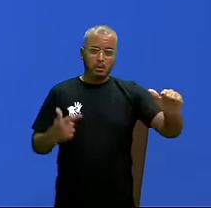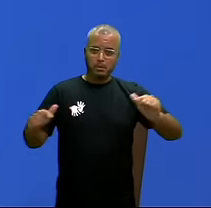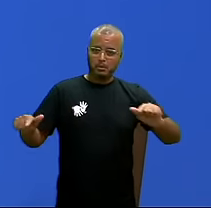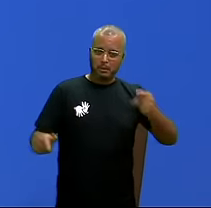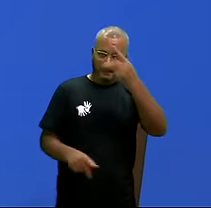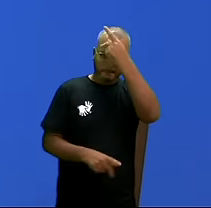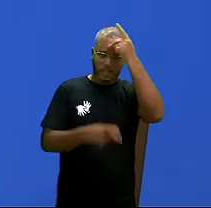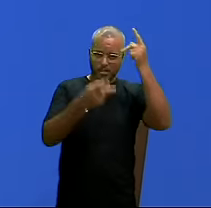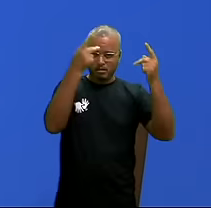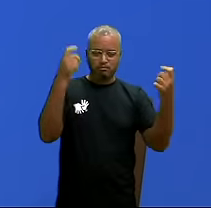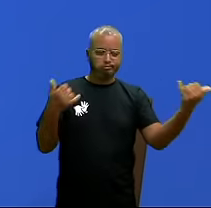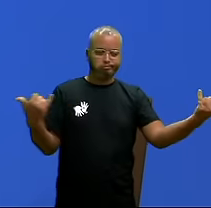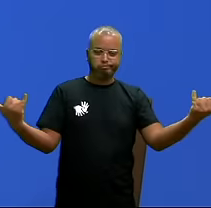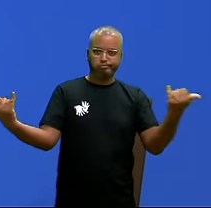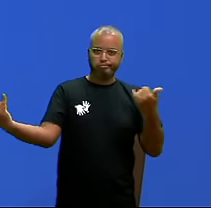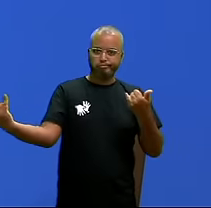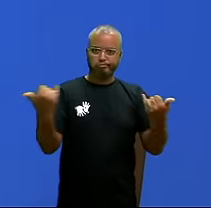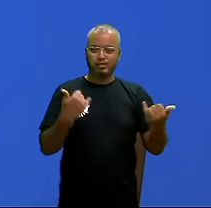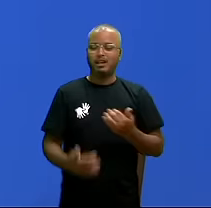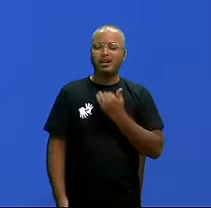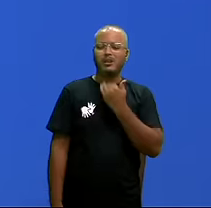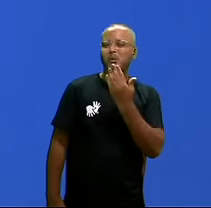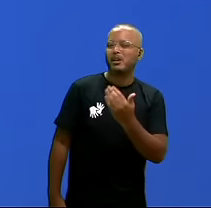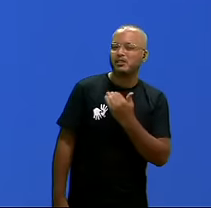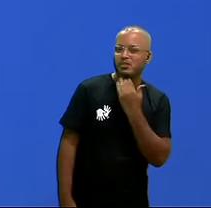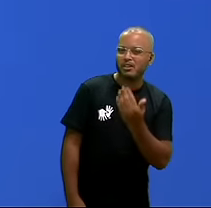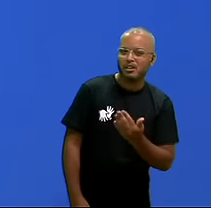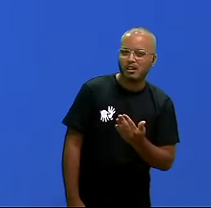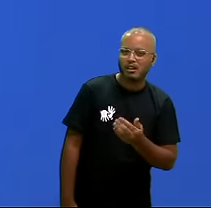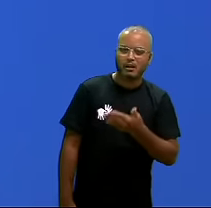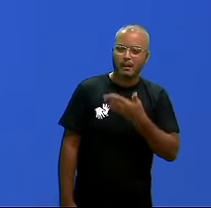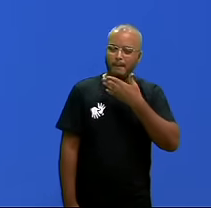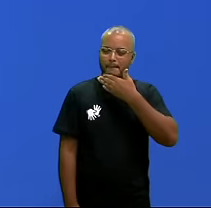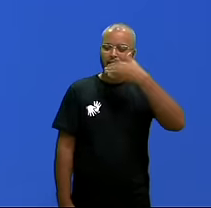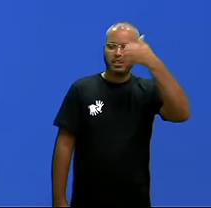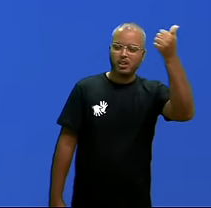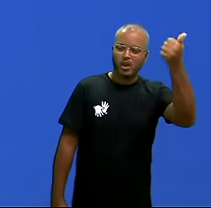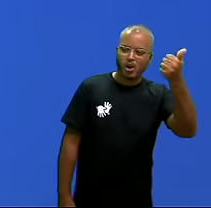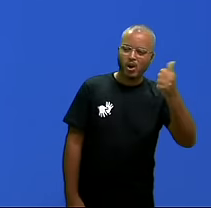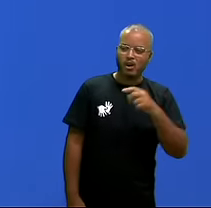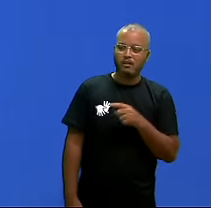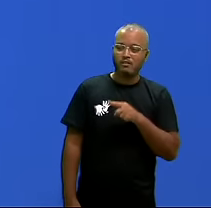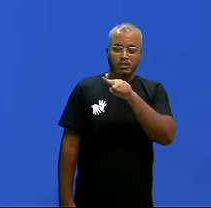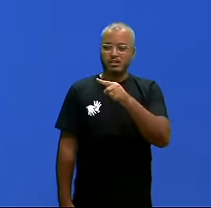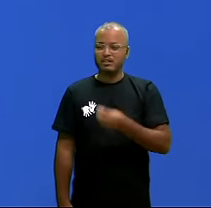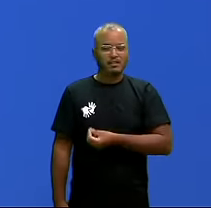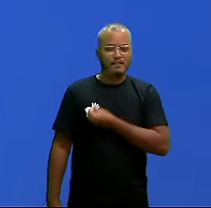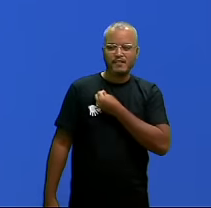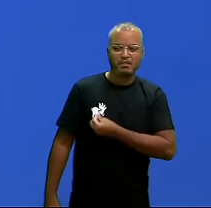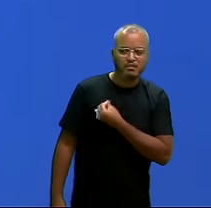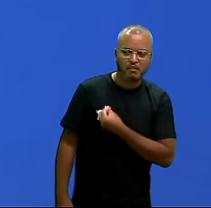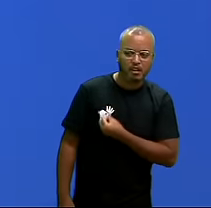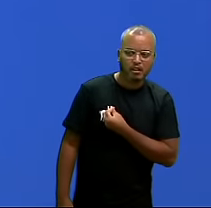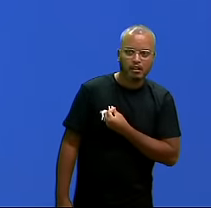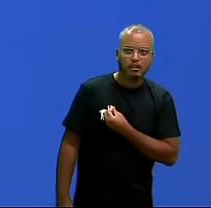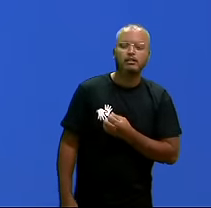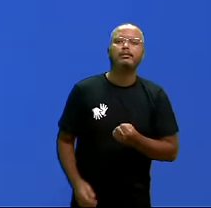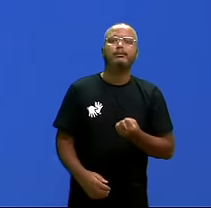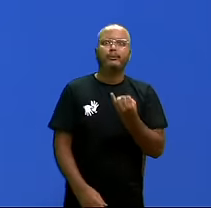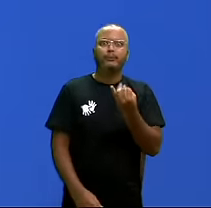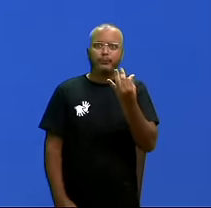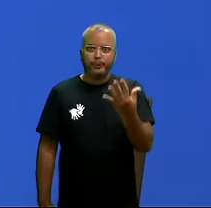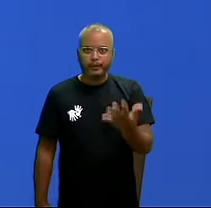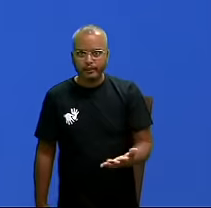mais, acabou. Isso não vai mudar, isso nunca melhora, acabou, não é para você, não é para. Quantas vezes eu já